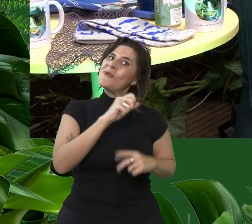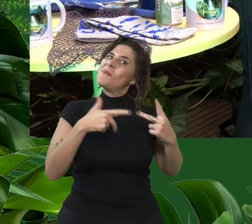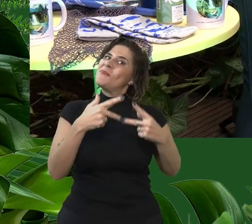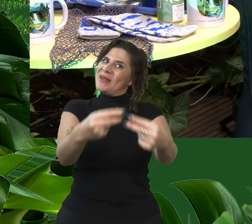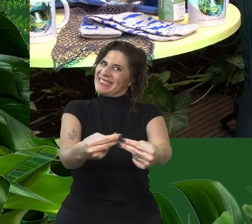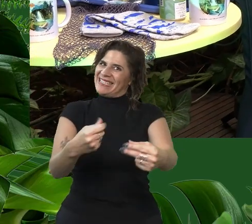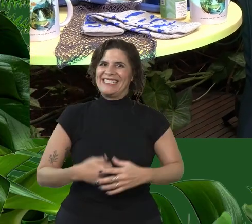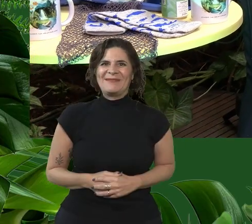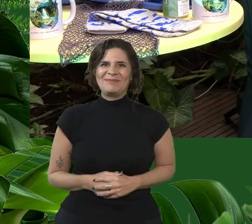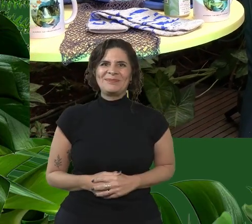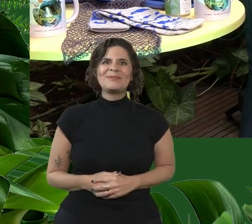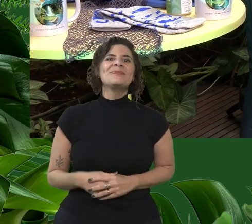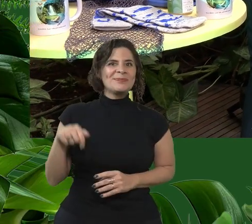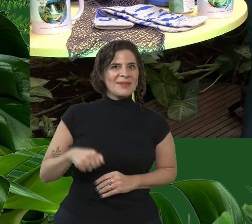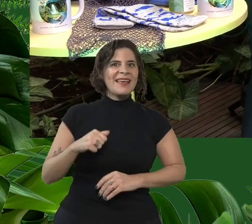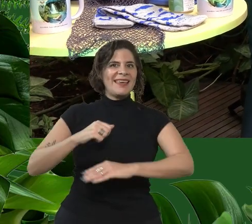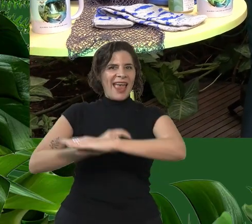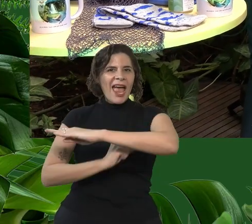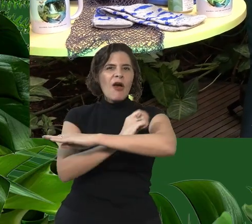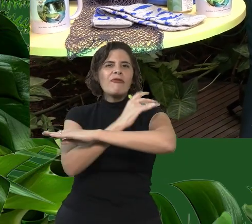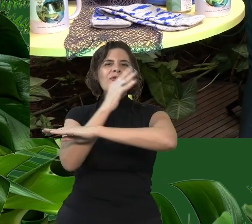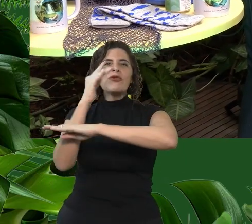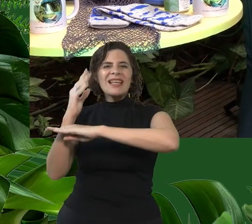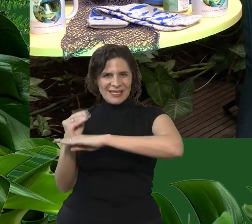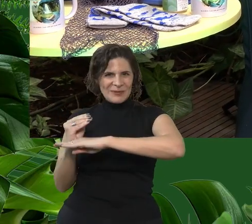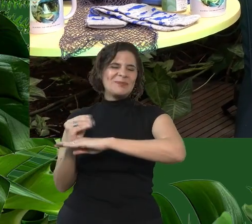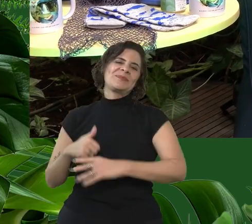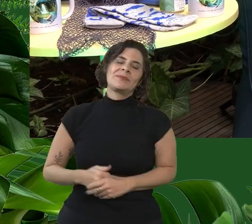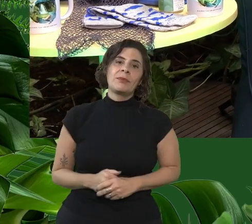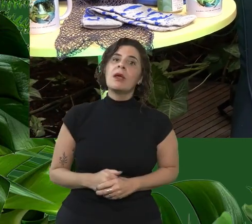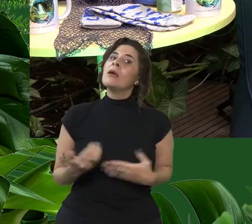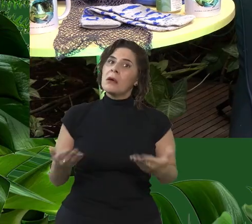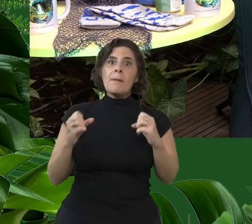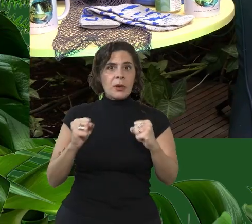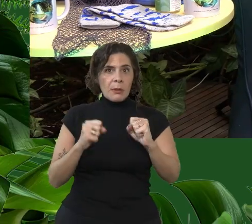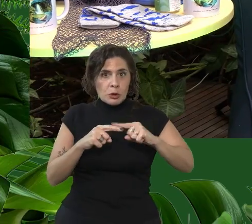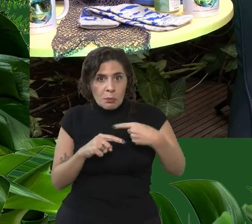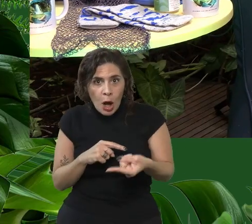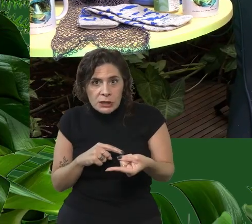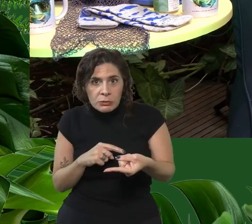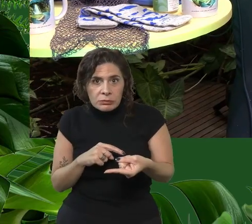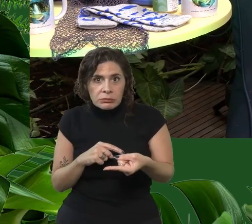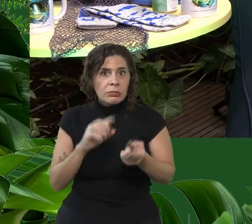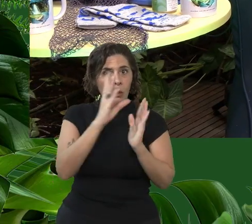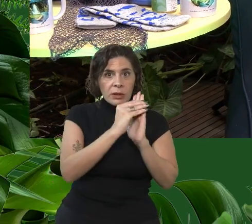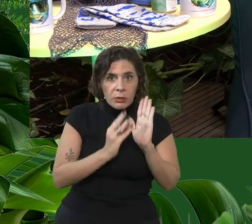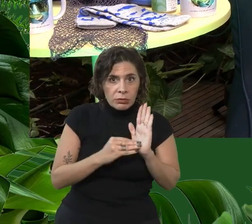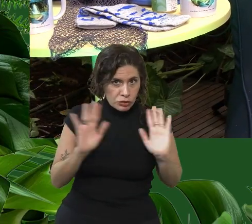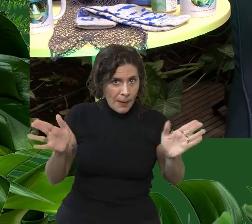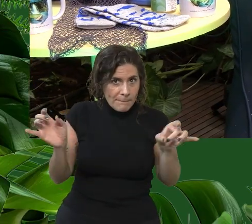através do kit da Fundação Grupo Boticário, tá bom? Bom, podemos seguir o próximo conteúdo, produção. Nossos convidados estão